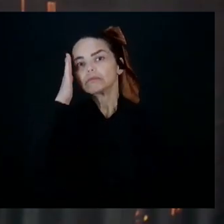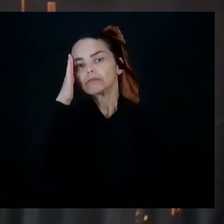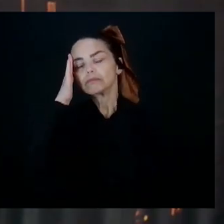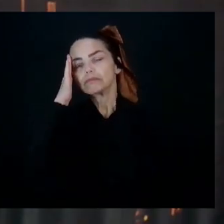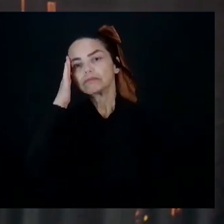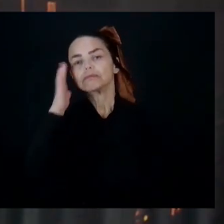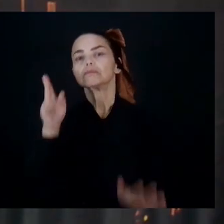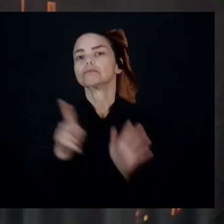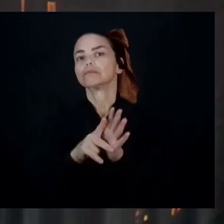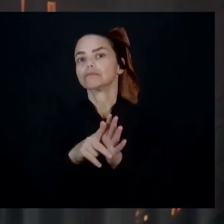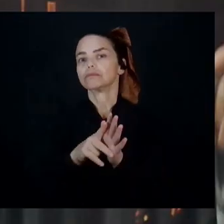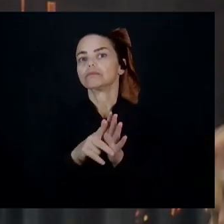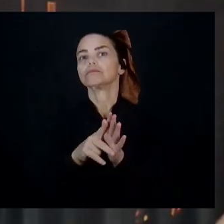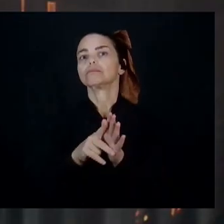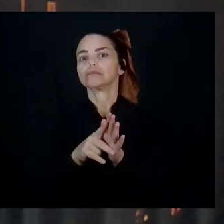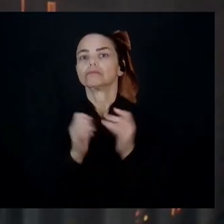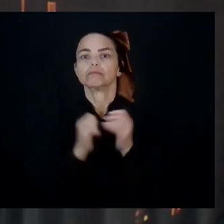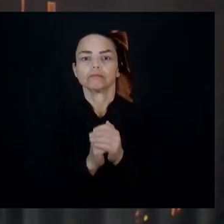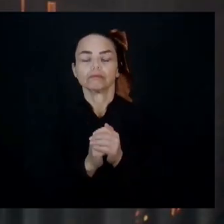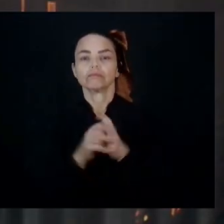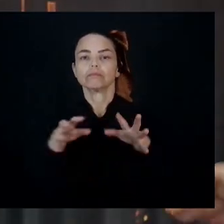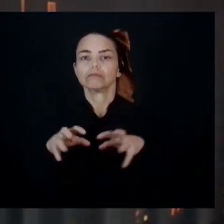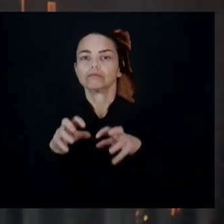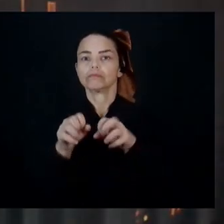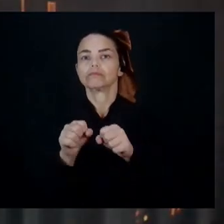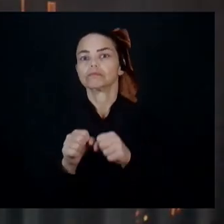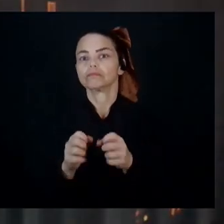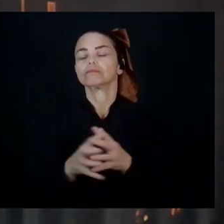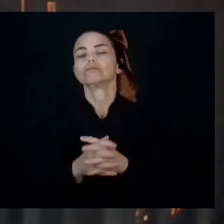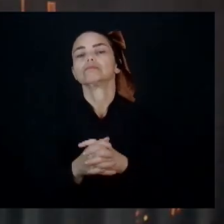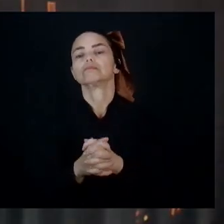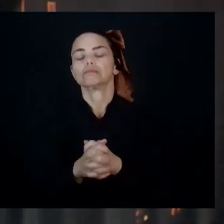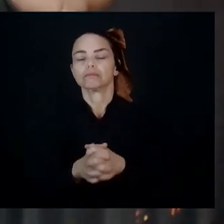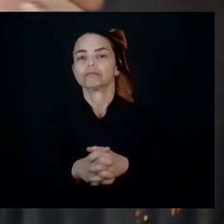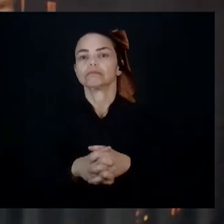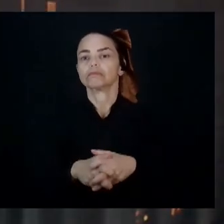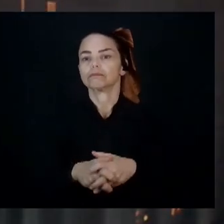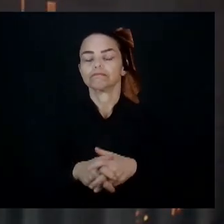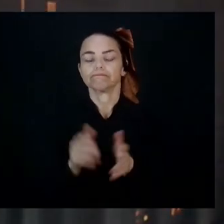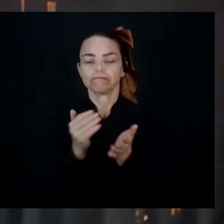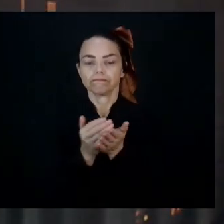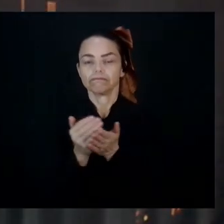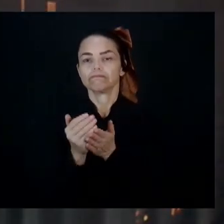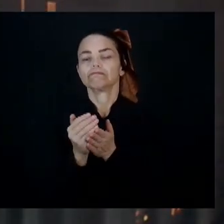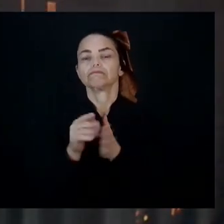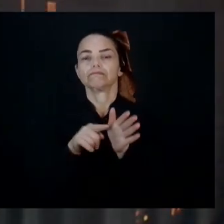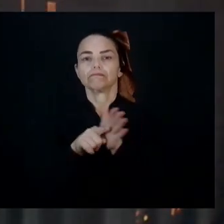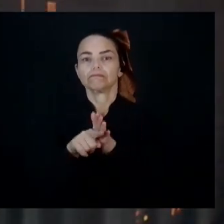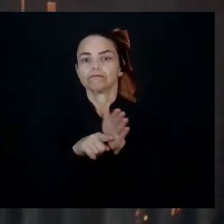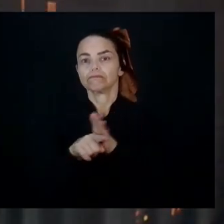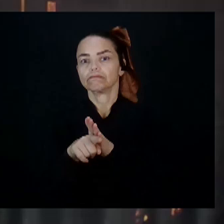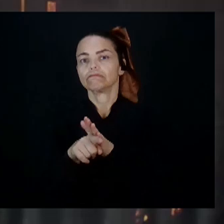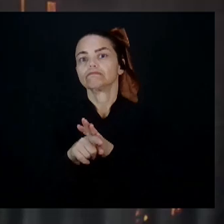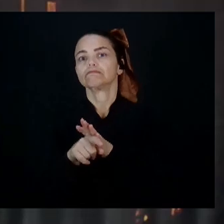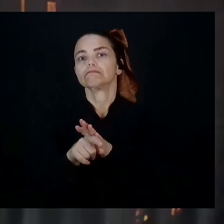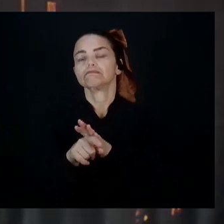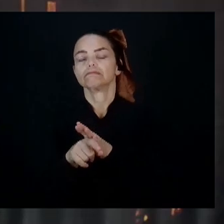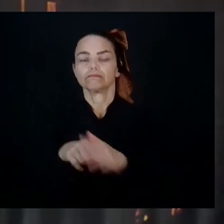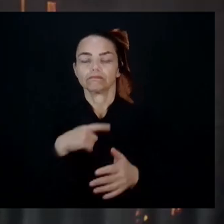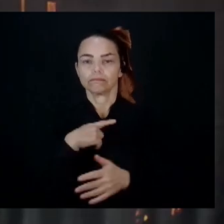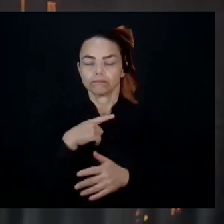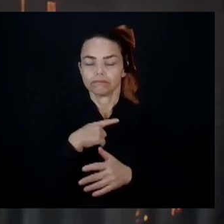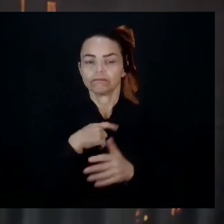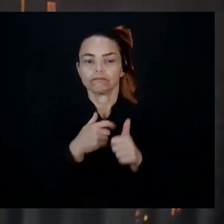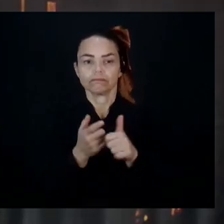pertencimento a partir da posse. Exato. Isso, no começo da minha pesquisa, inclusive, foi o que apareceu primeiro, né?